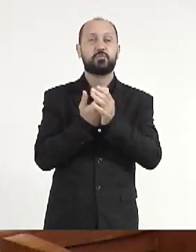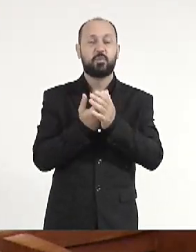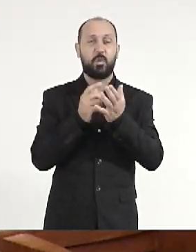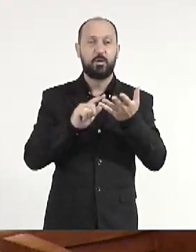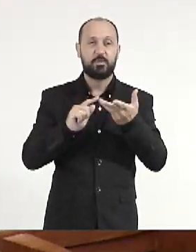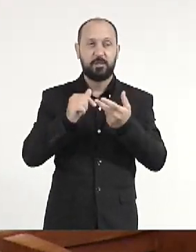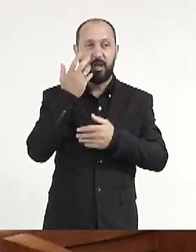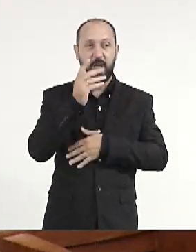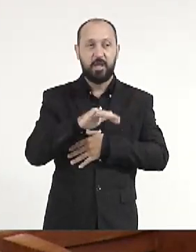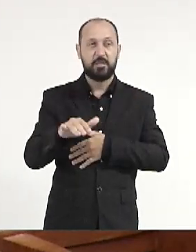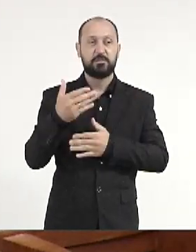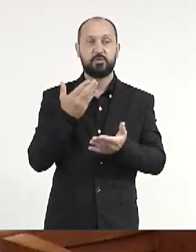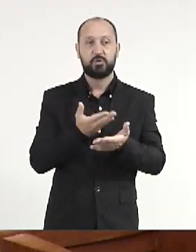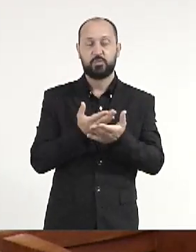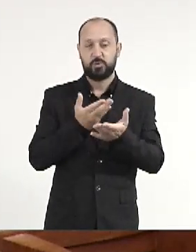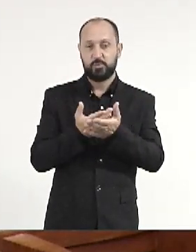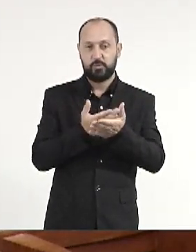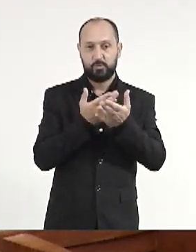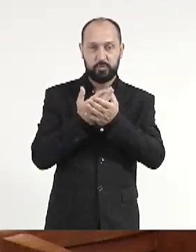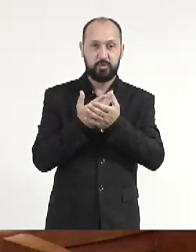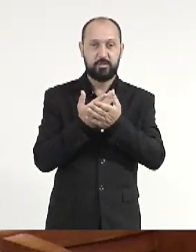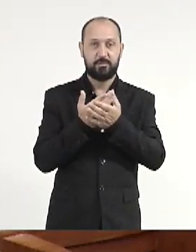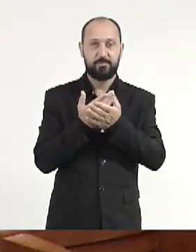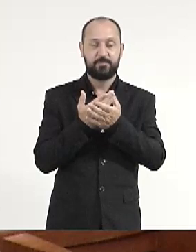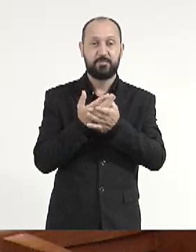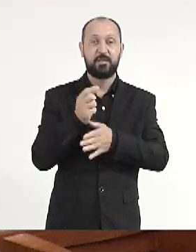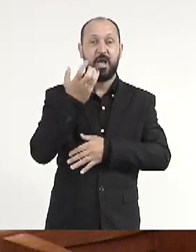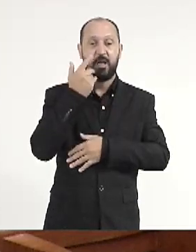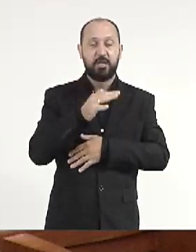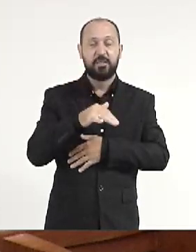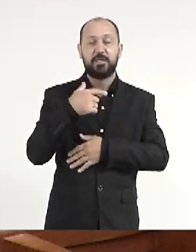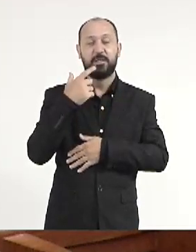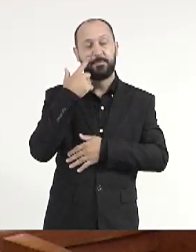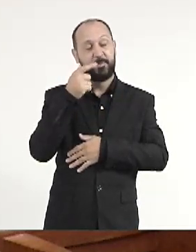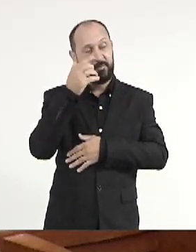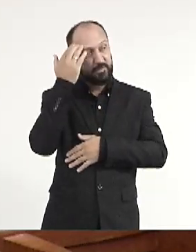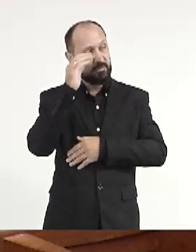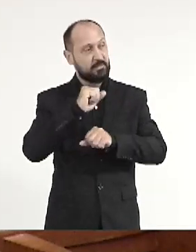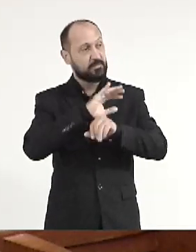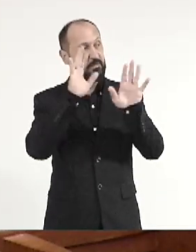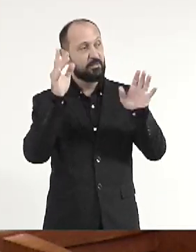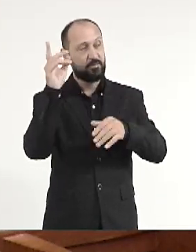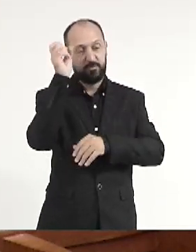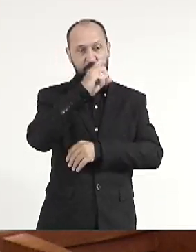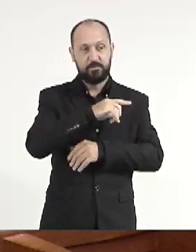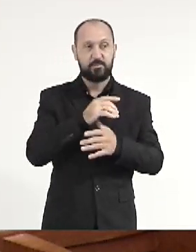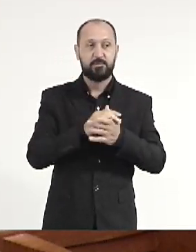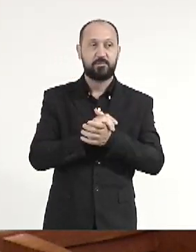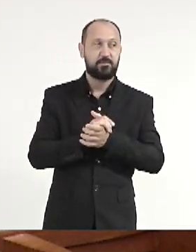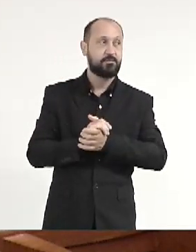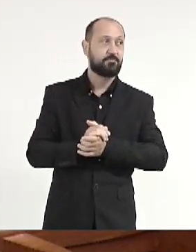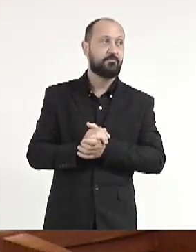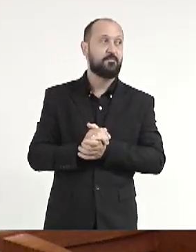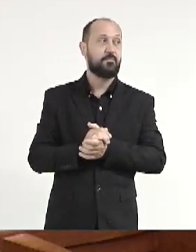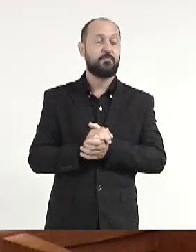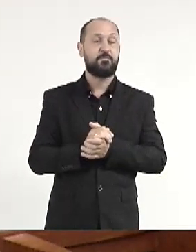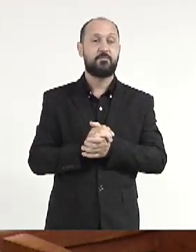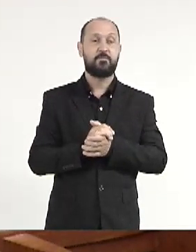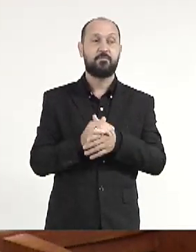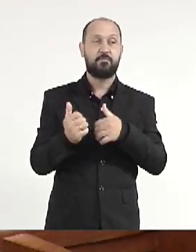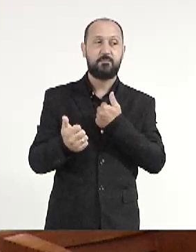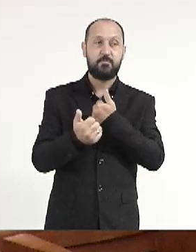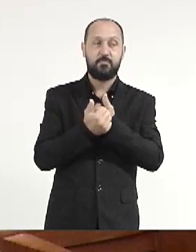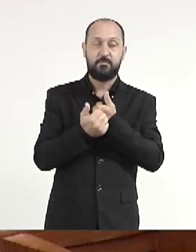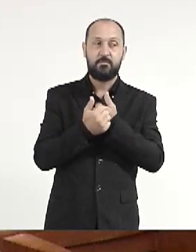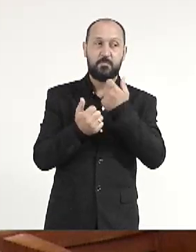várias crianças estudando. E as escolas lá, para que vocês entendam um pouco dessa dificuldade, A distância,